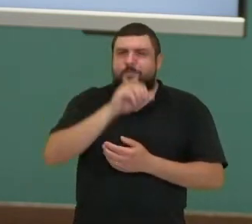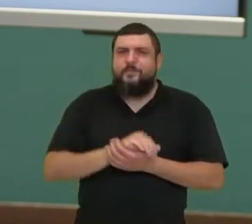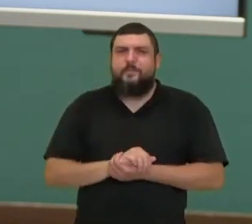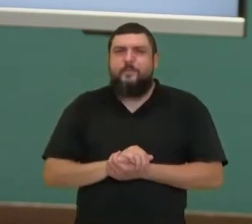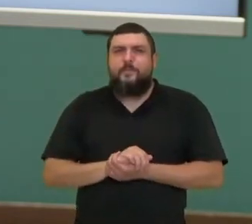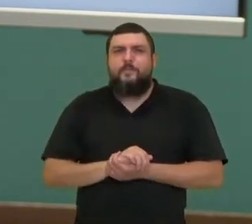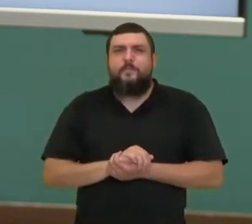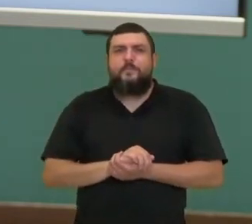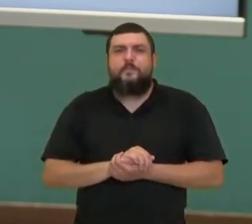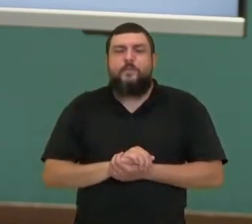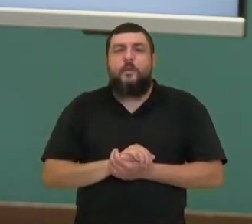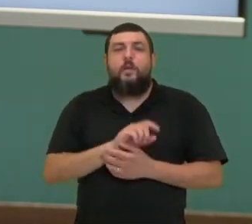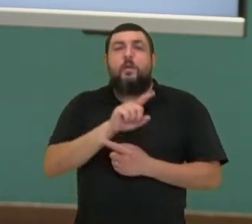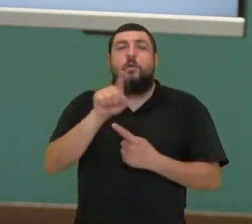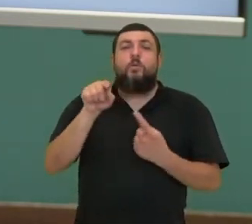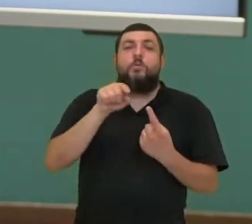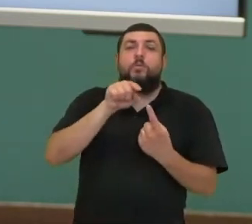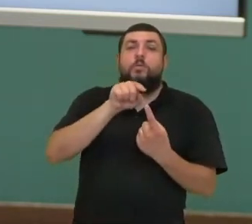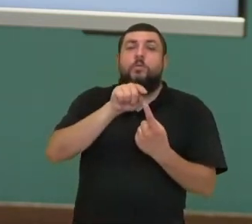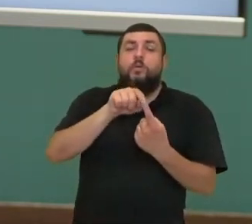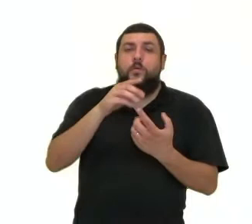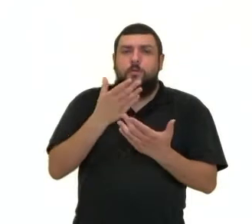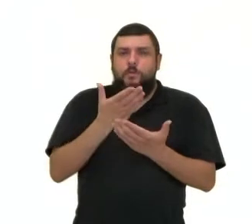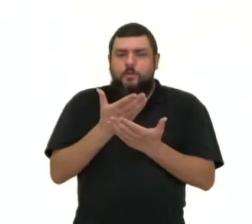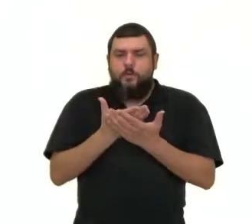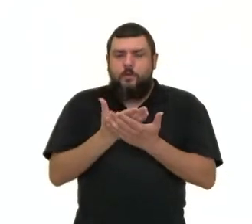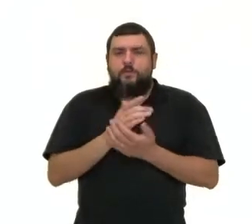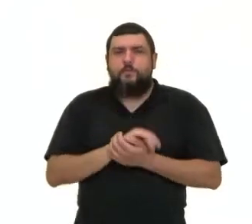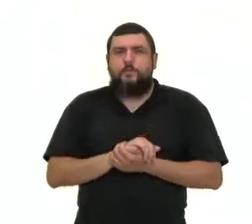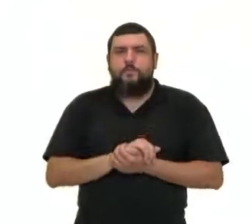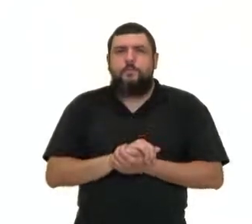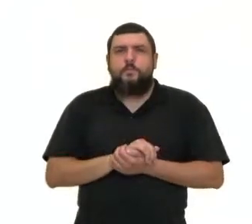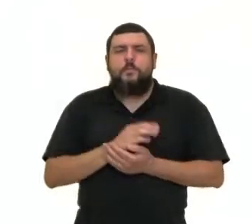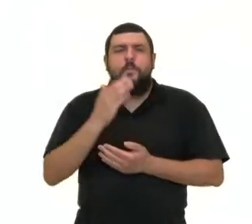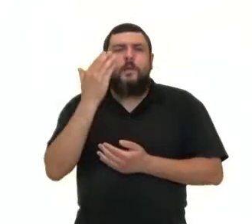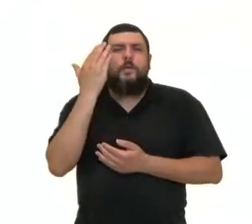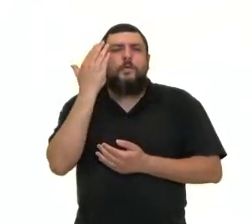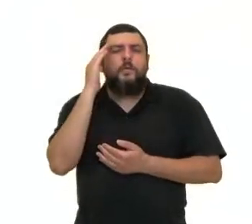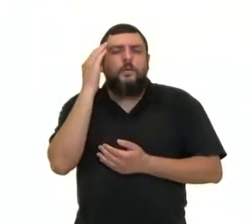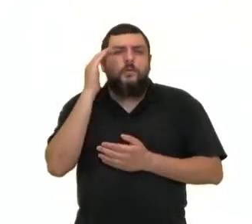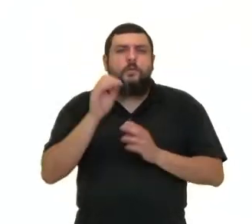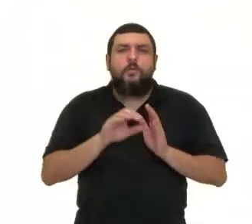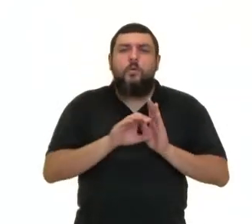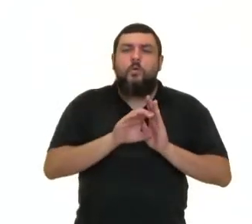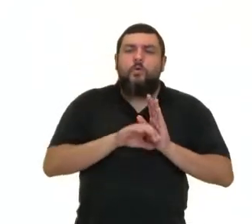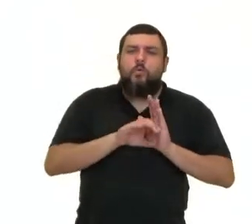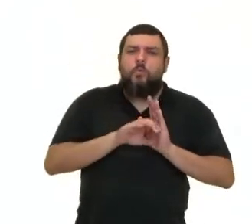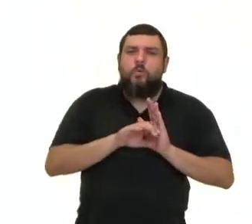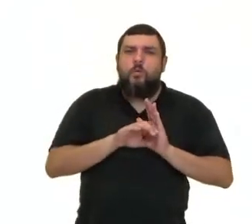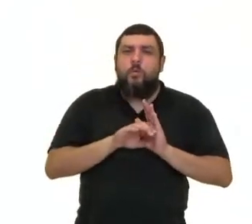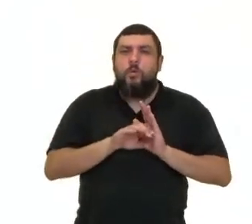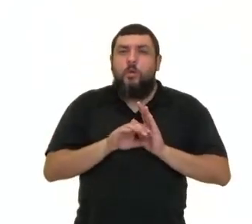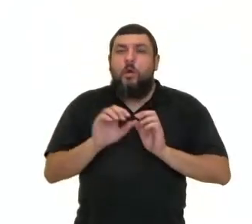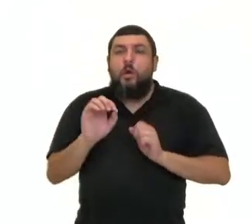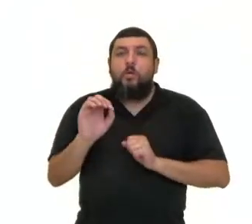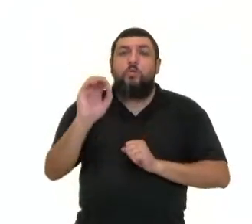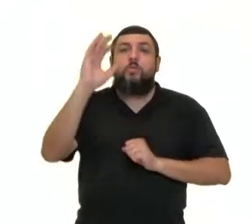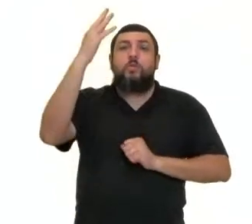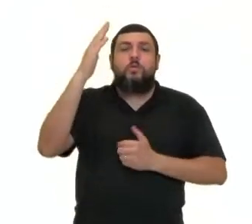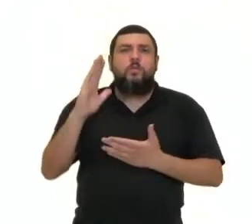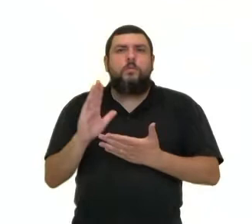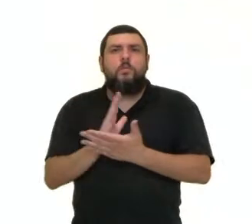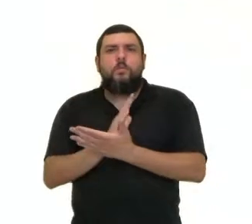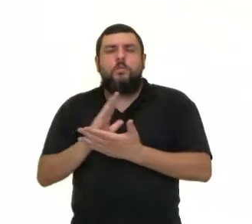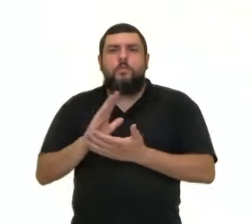os objetivos desta aula serão compreender o conceito de evento aleatório e